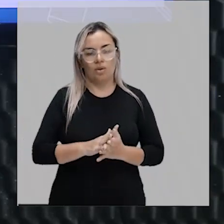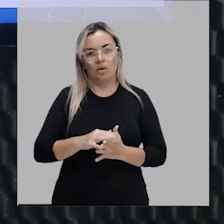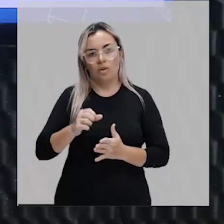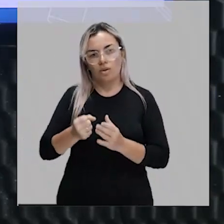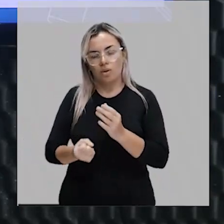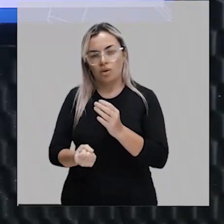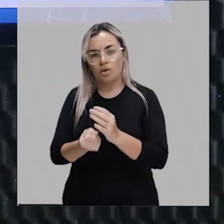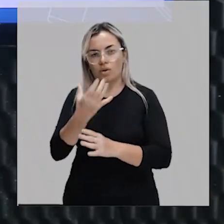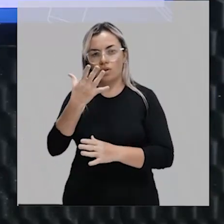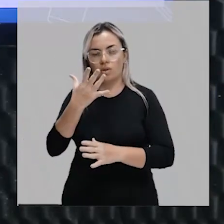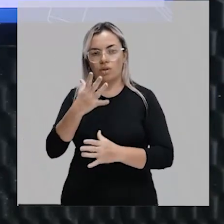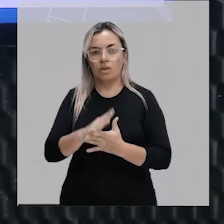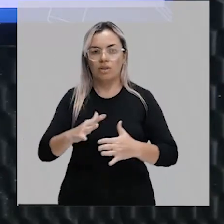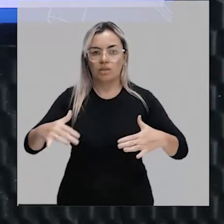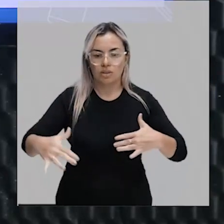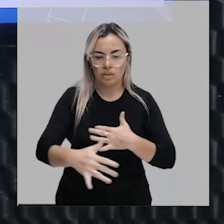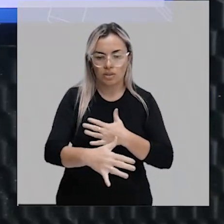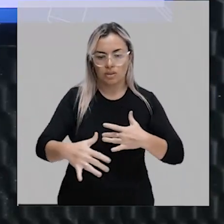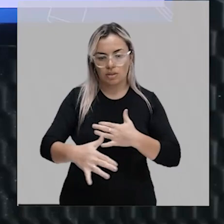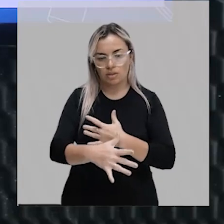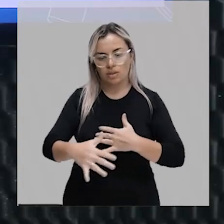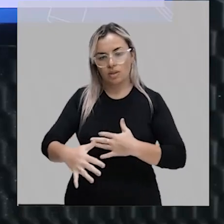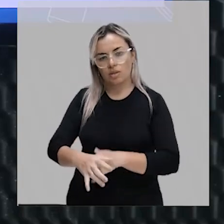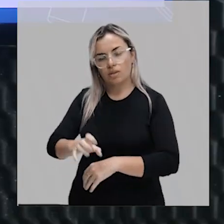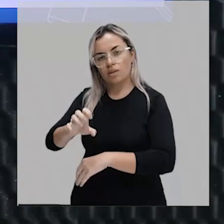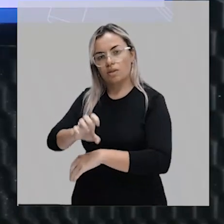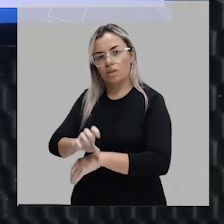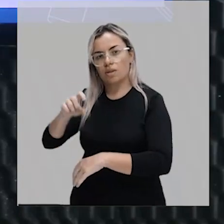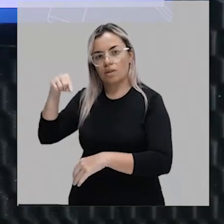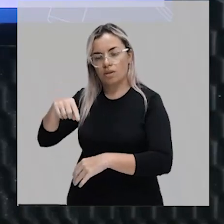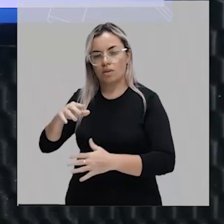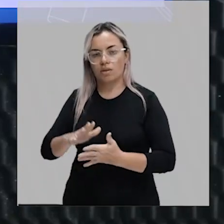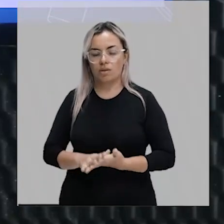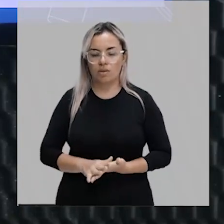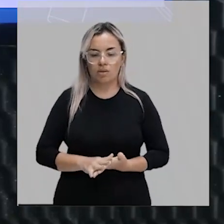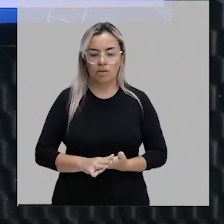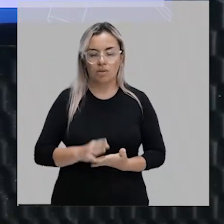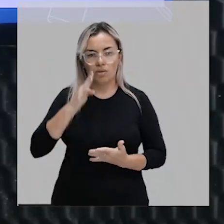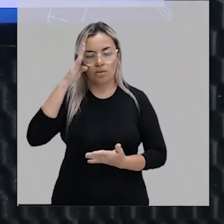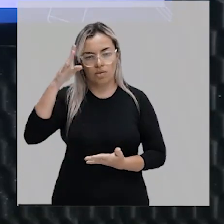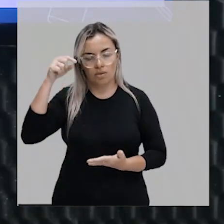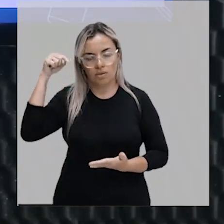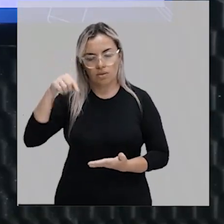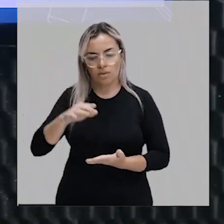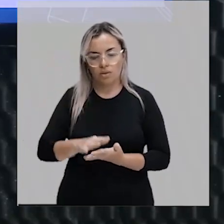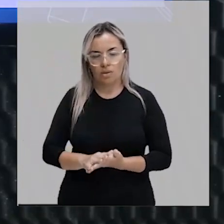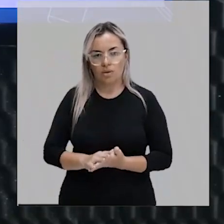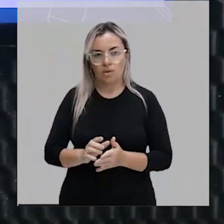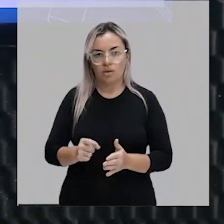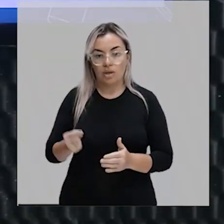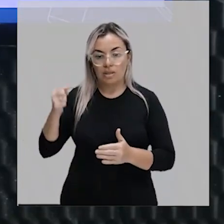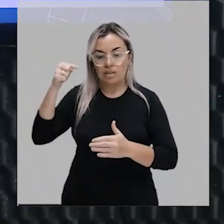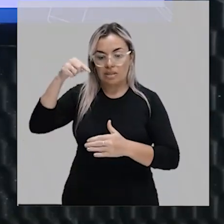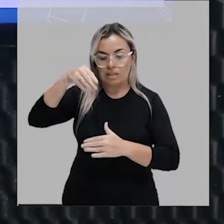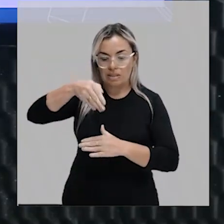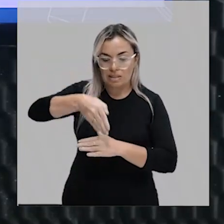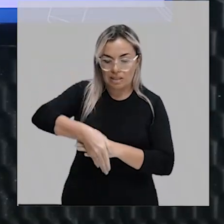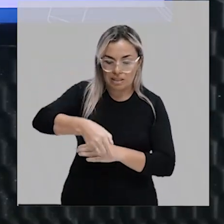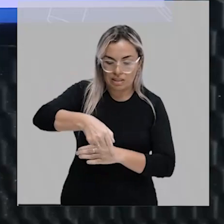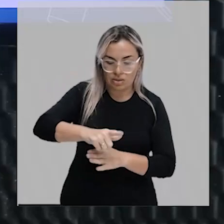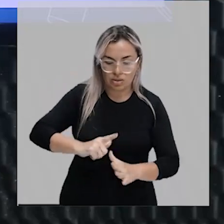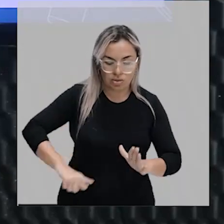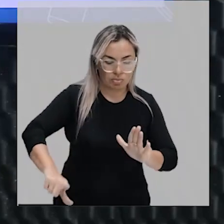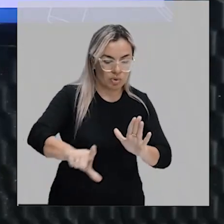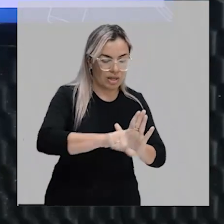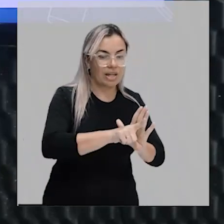chamadas cidades-estados. Essas cidades-estados vão estar presentes com leis,